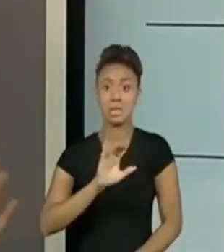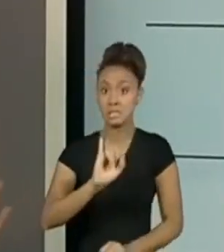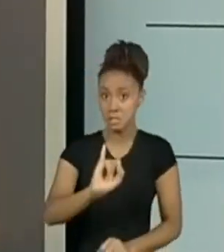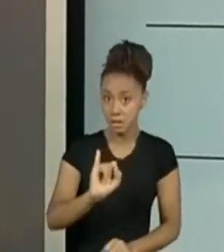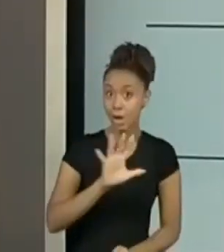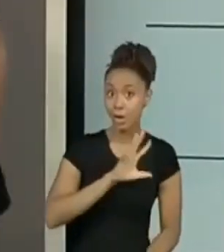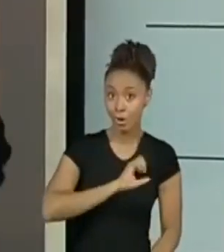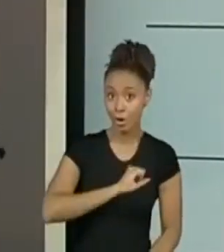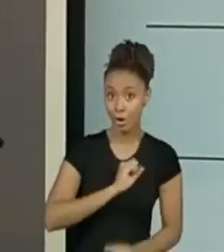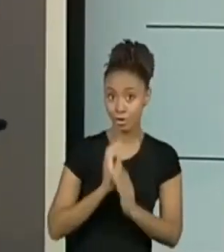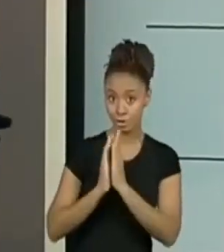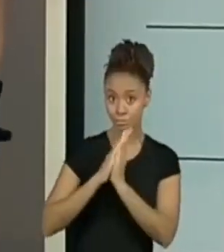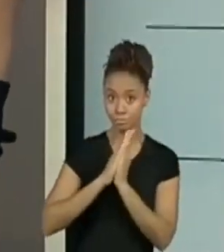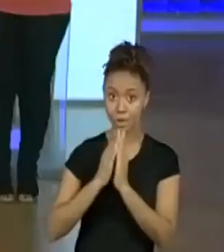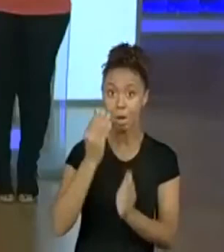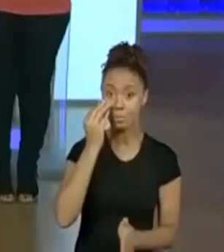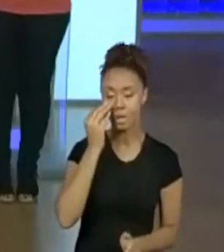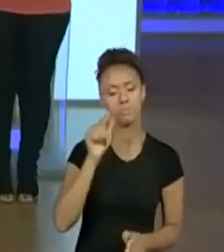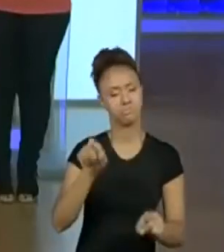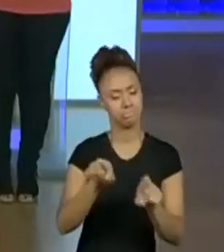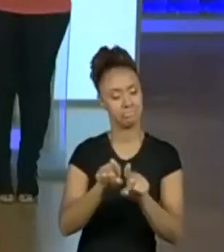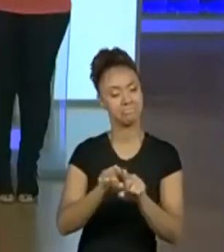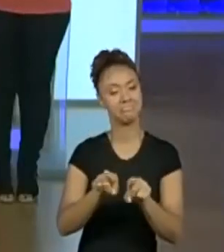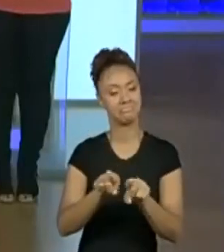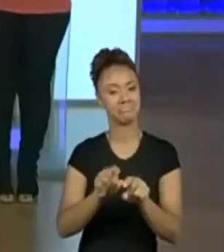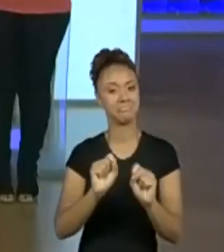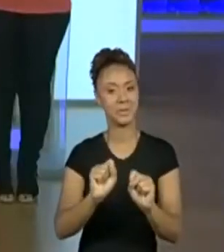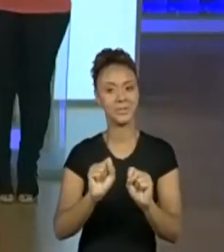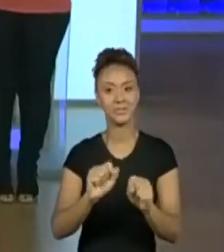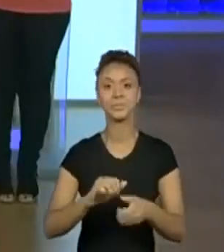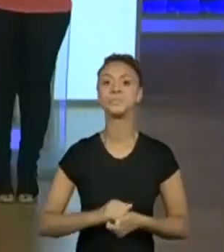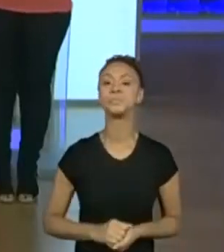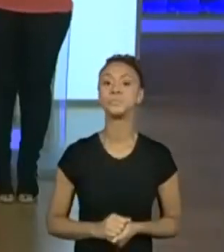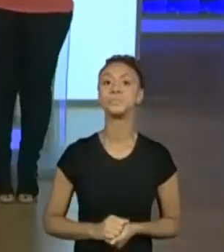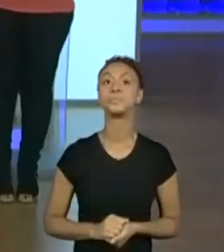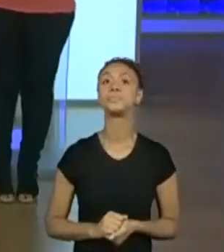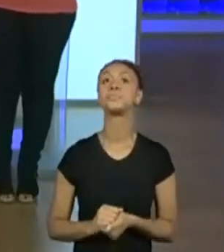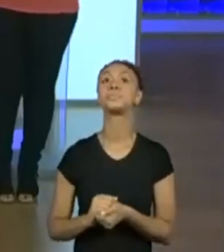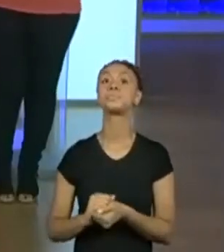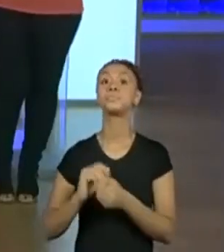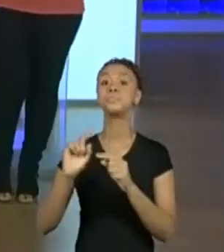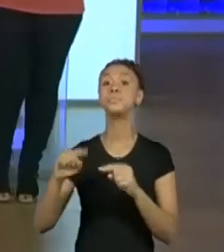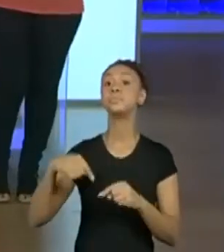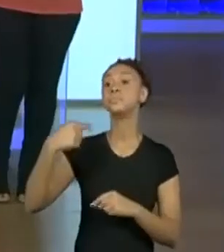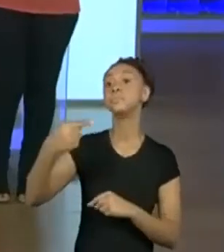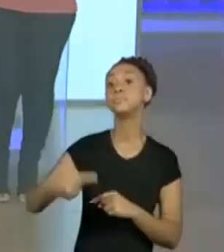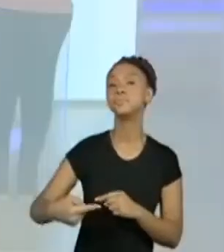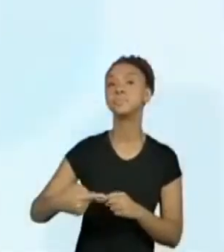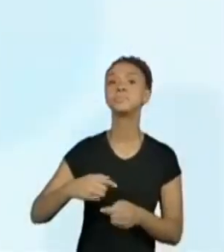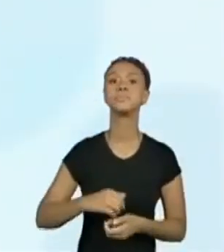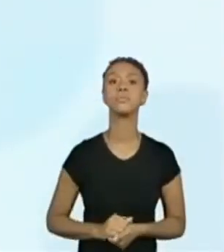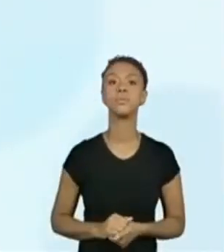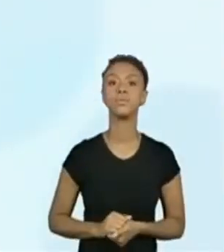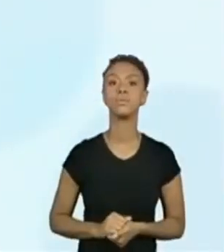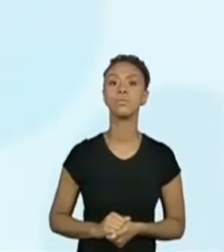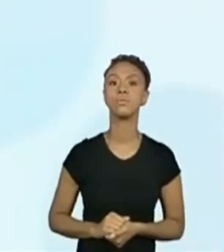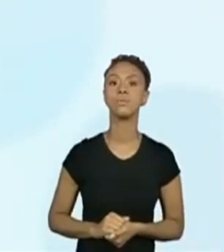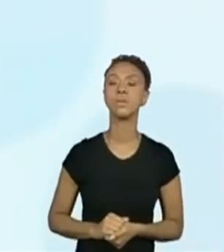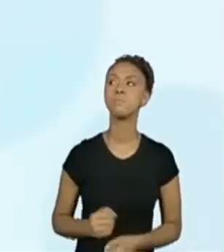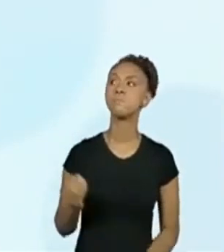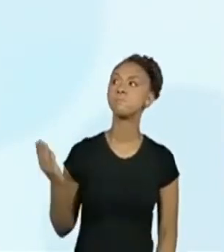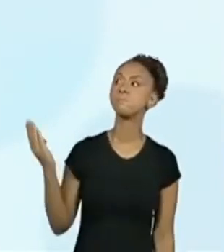já tem aí a dica. Sim. Professora Vivi, agora vamos para o próximo, ó. Comida